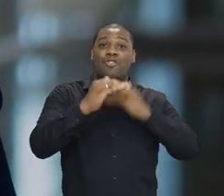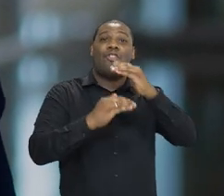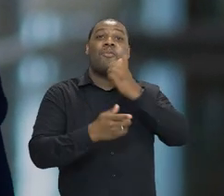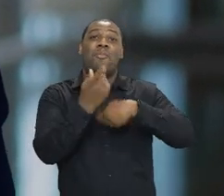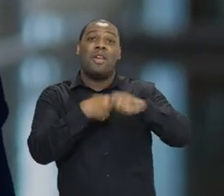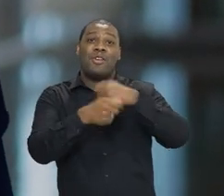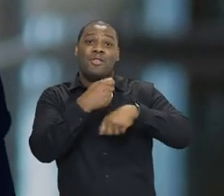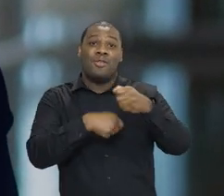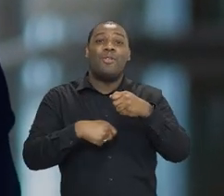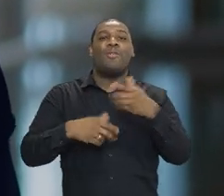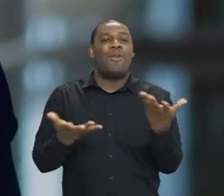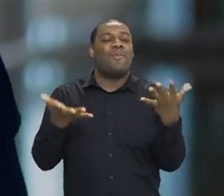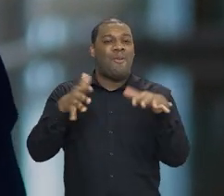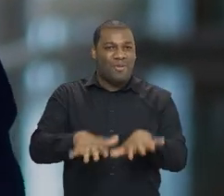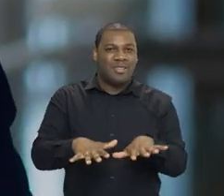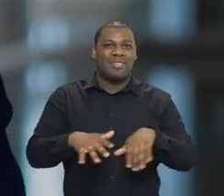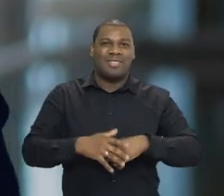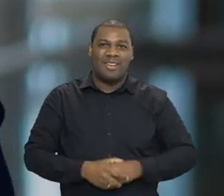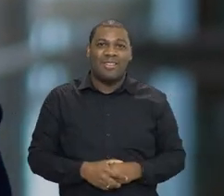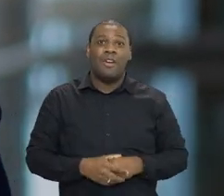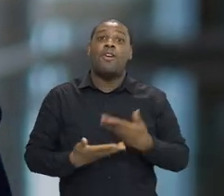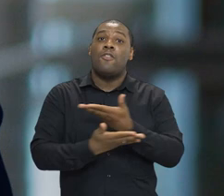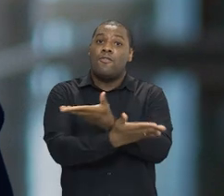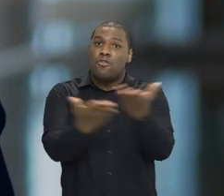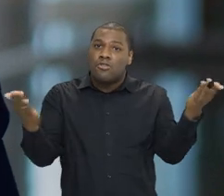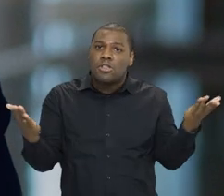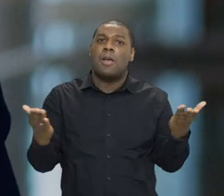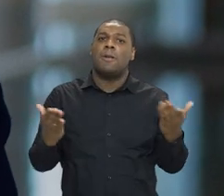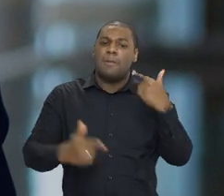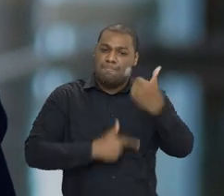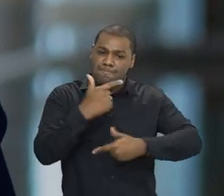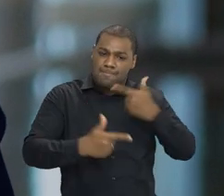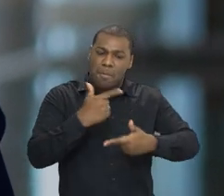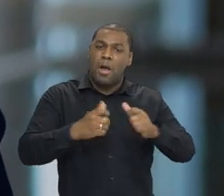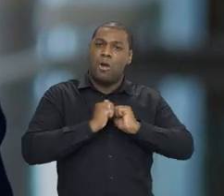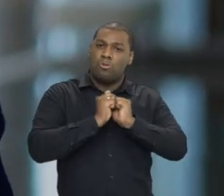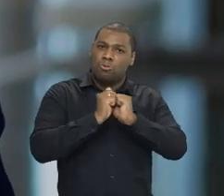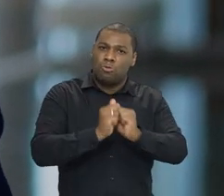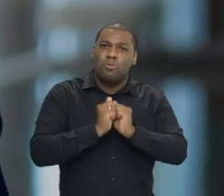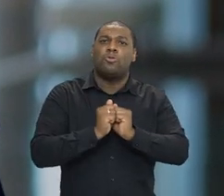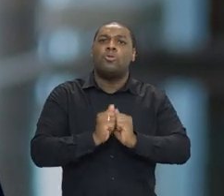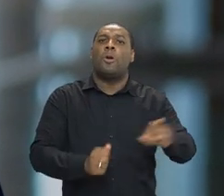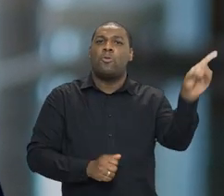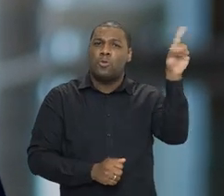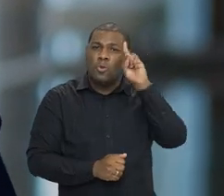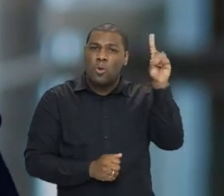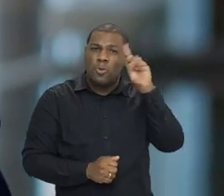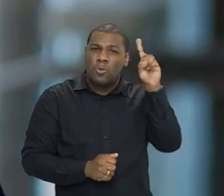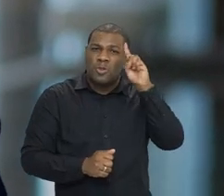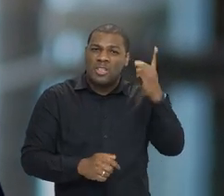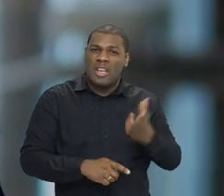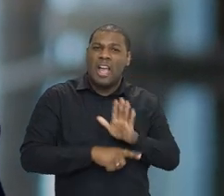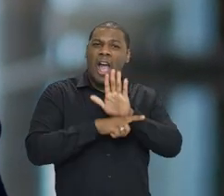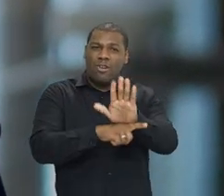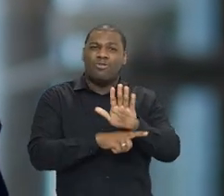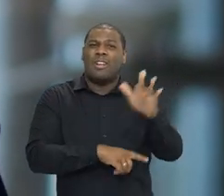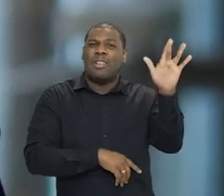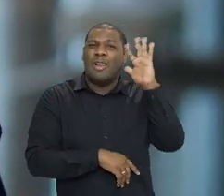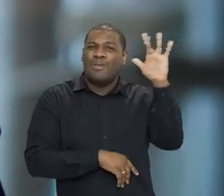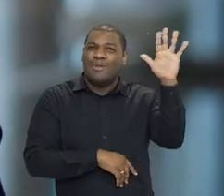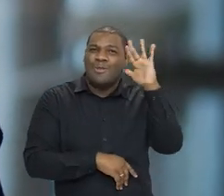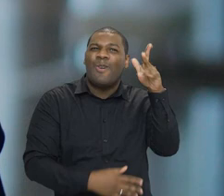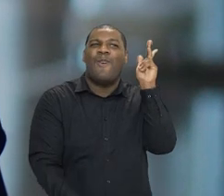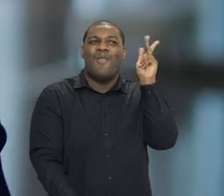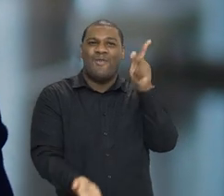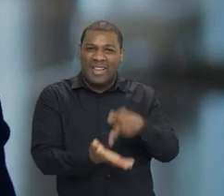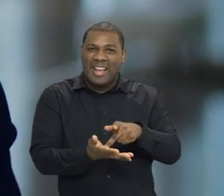união, do desenvolvimento econômico com a inclusão social. Vamos todos trabalhar juntos para cada dia transformar